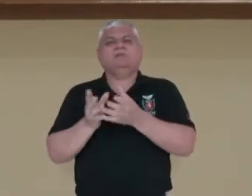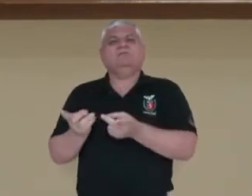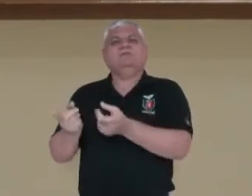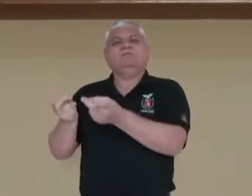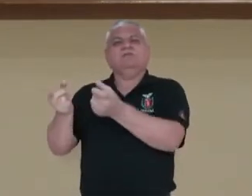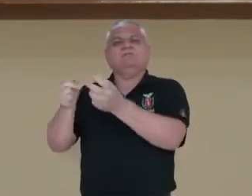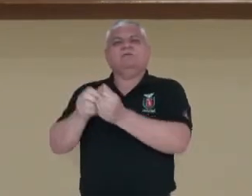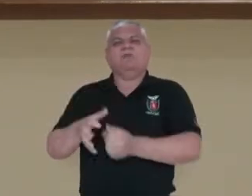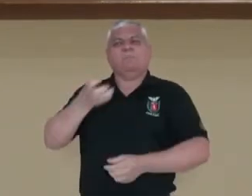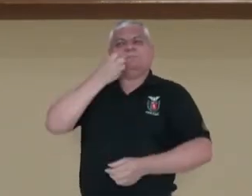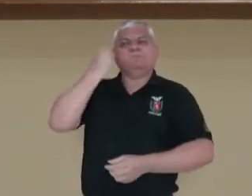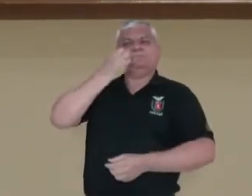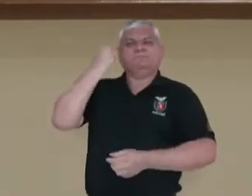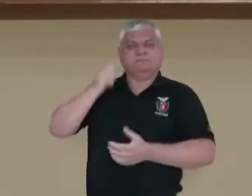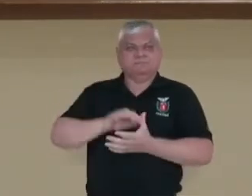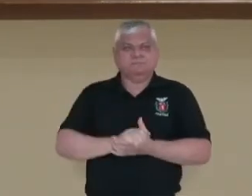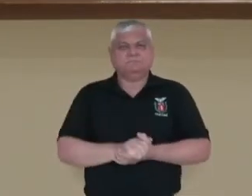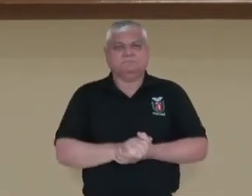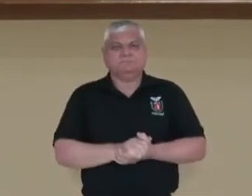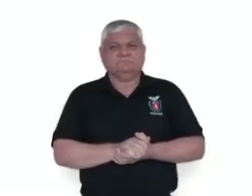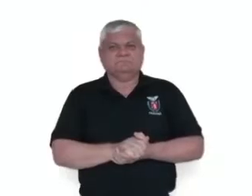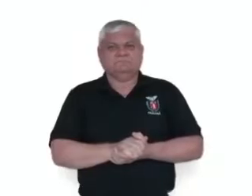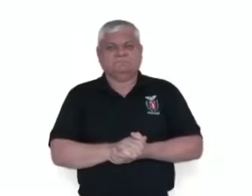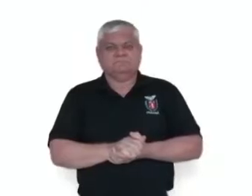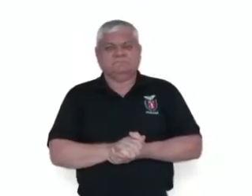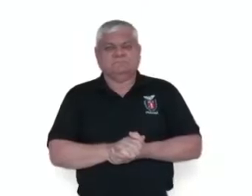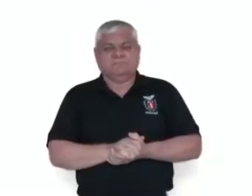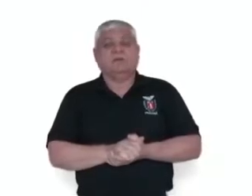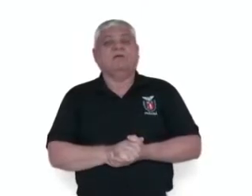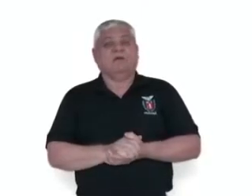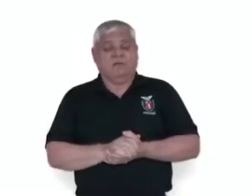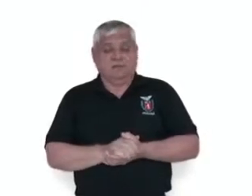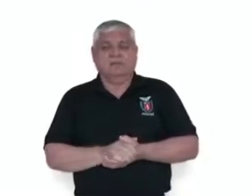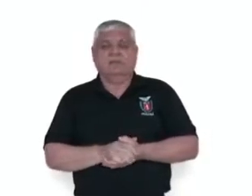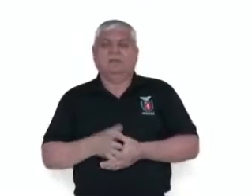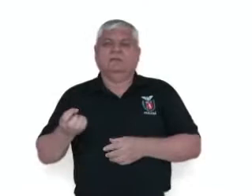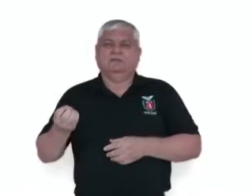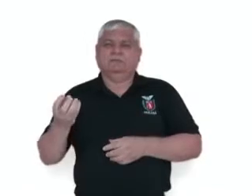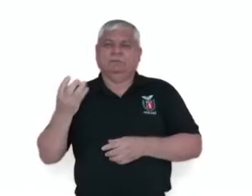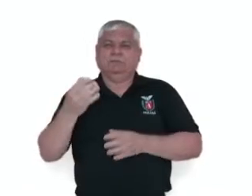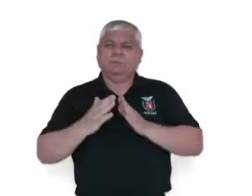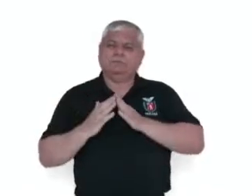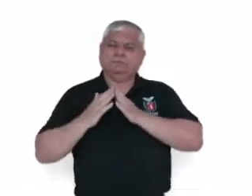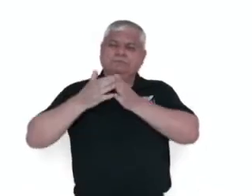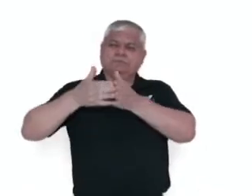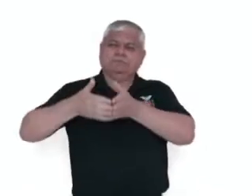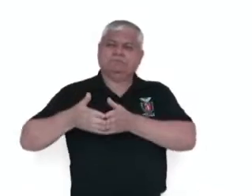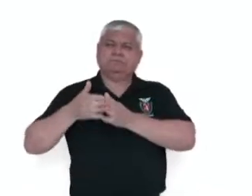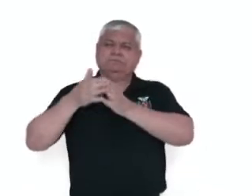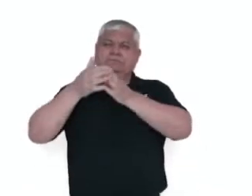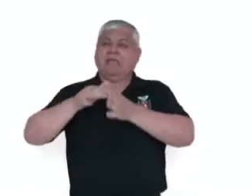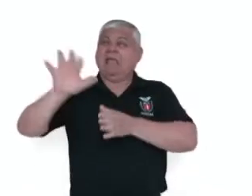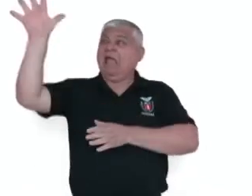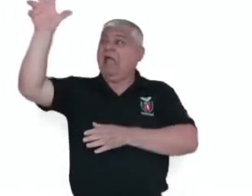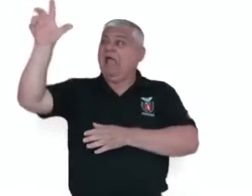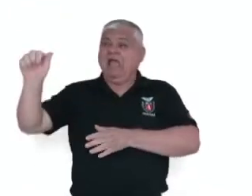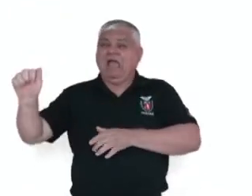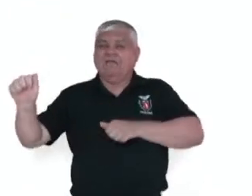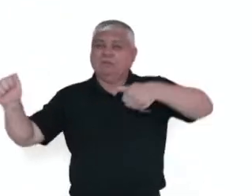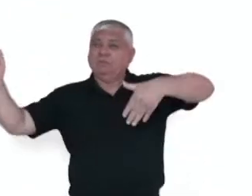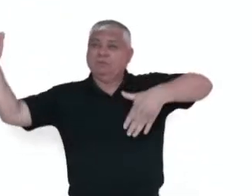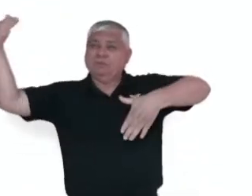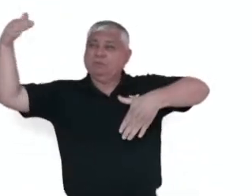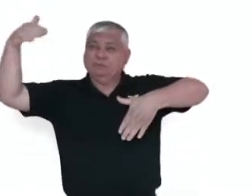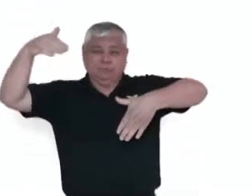aqui. Então veja, as condições de viagem da África para a América eram péssimas. A